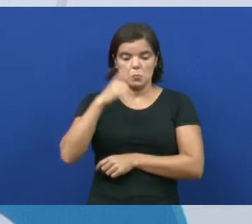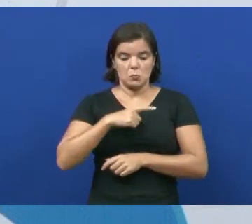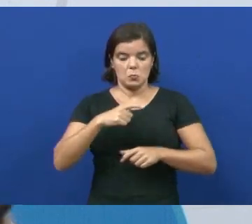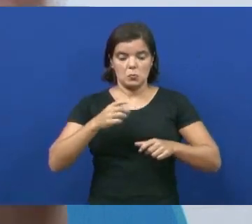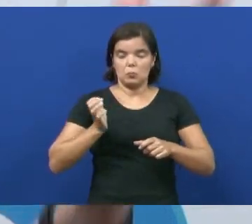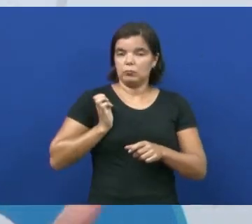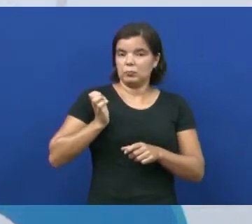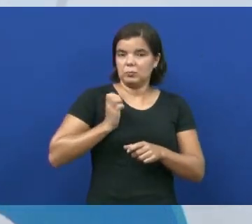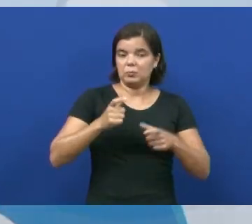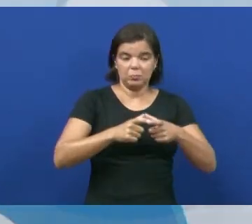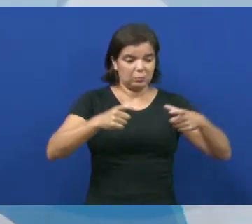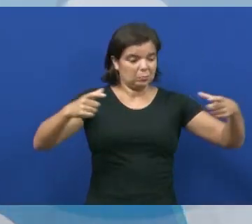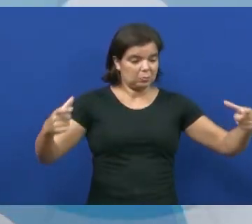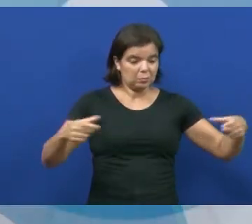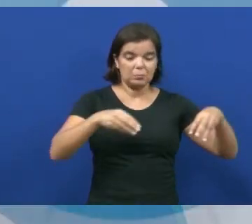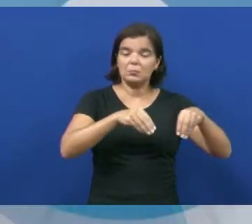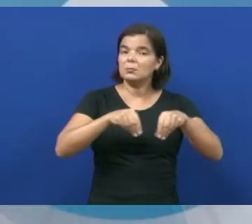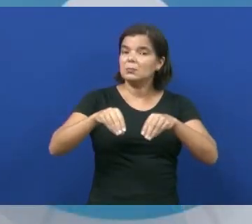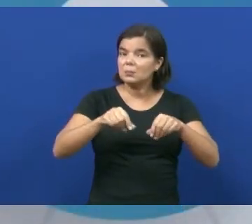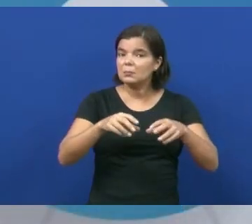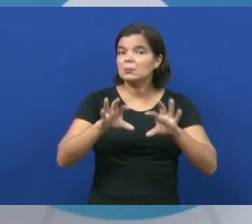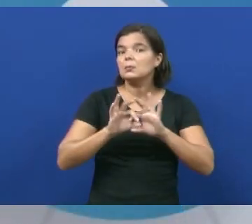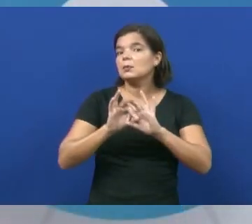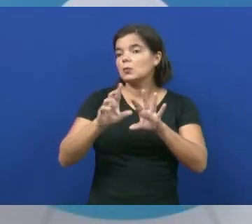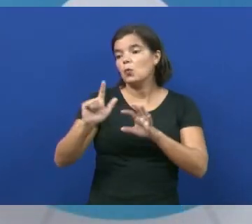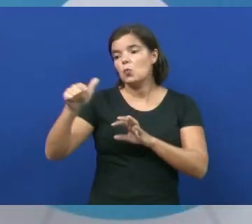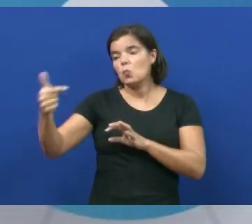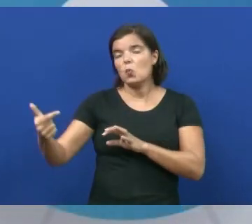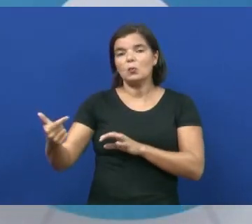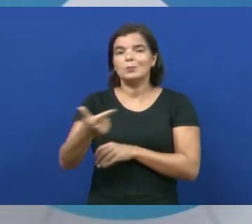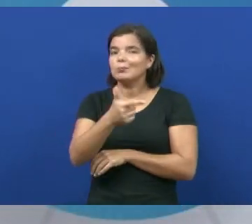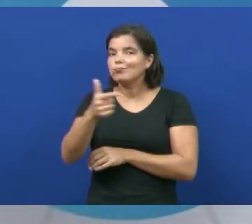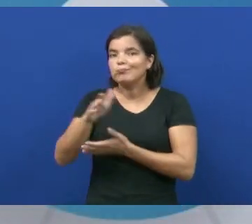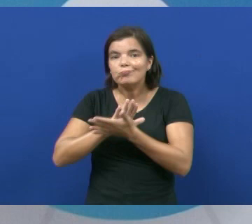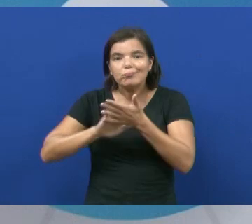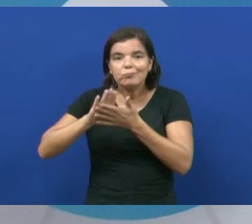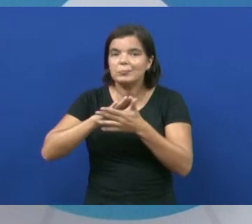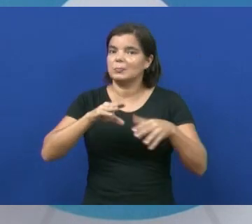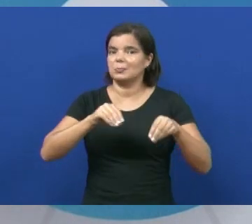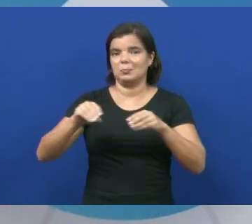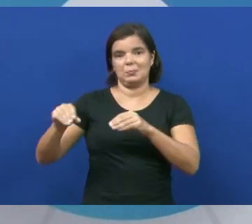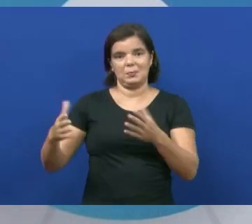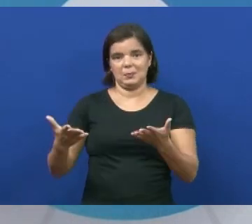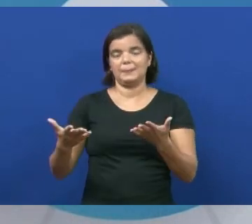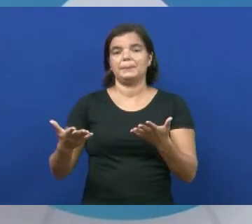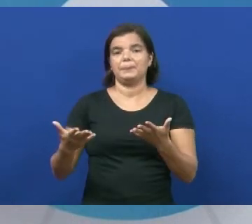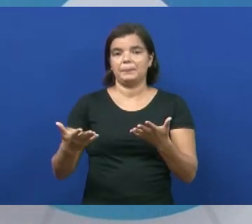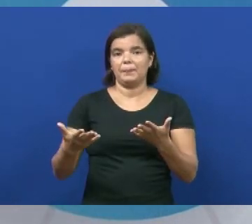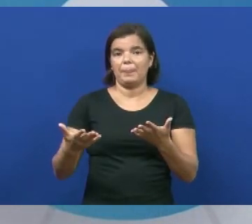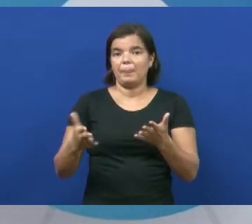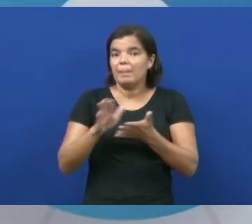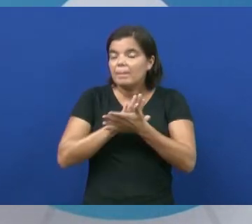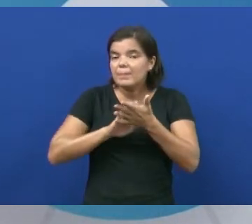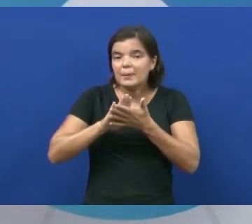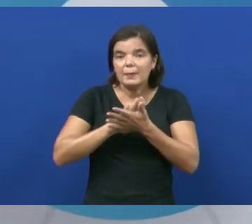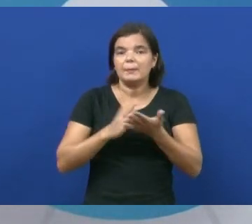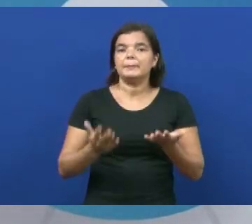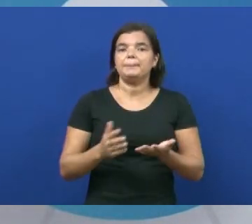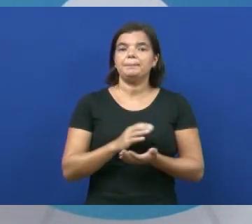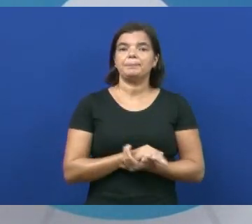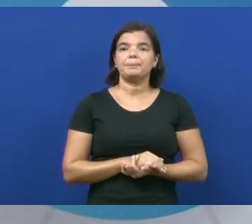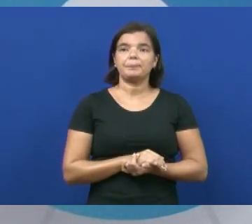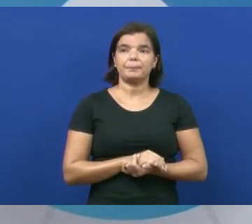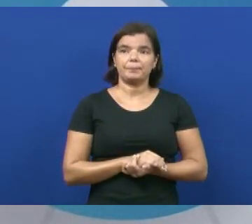latifundiários, ou seja, eles ficaram com grandes porções, deixando os outros à mercê, tá? Sem terra, sem nada.